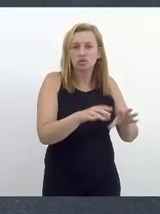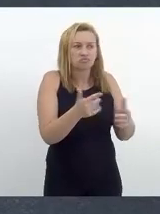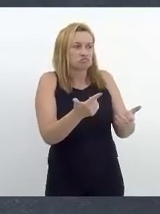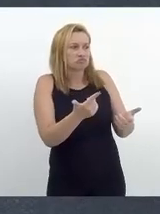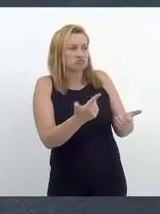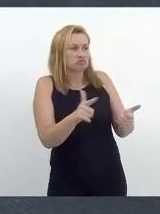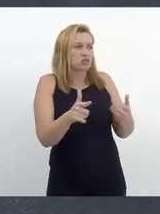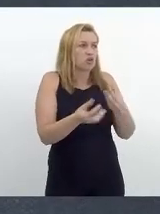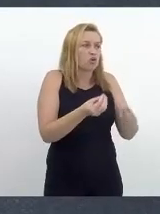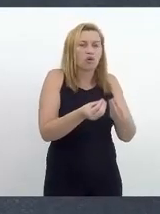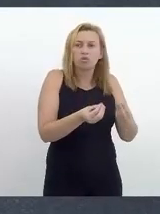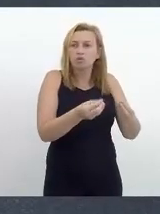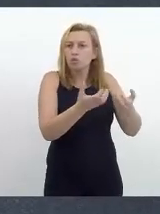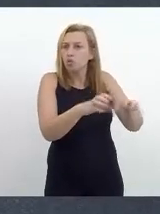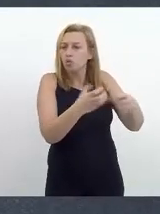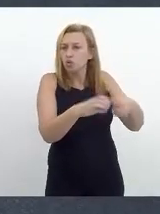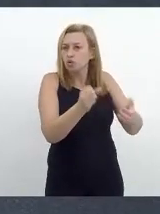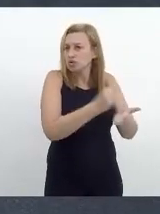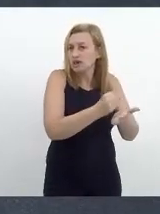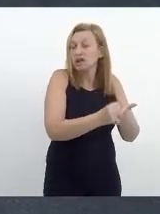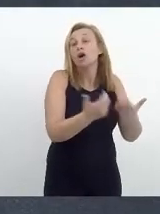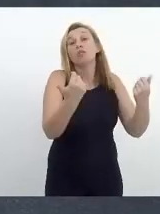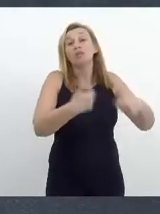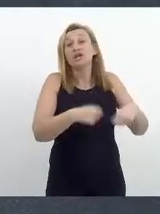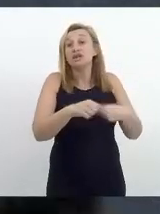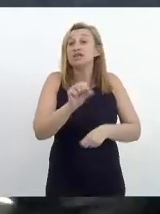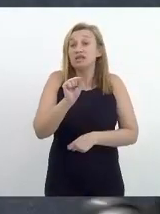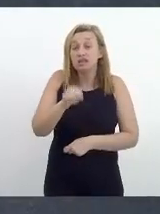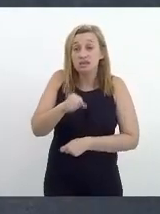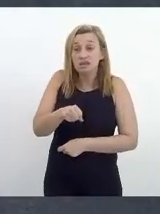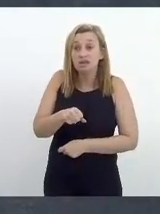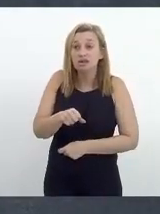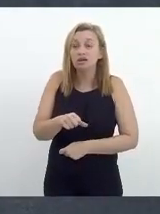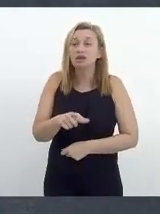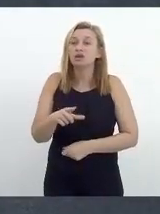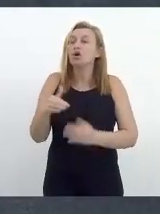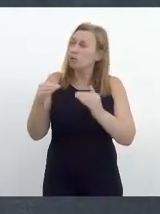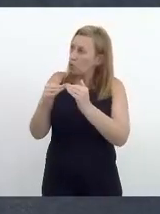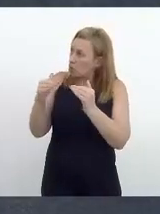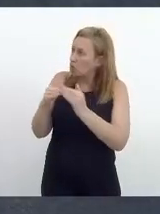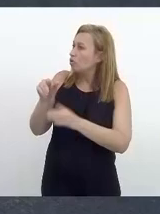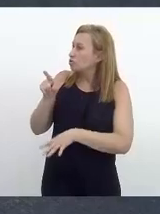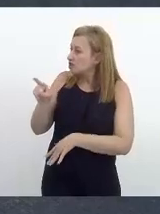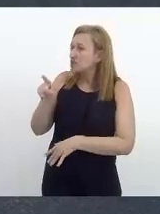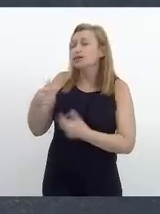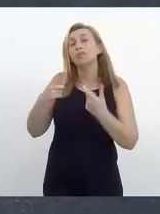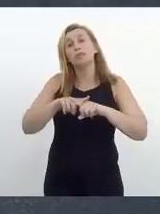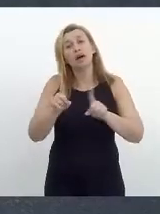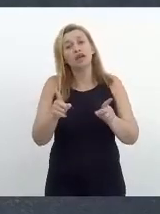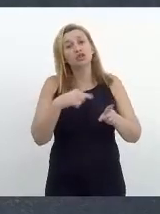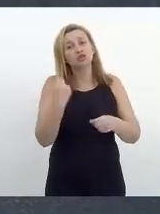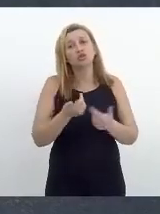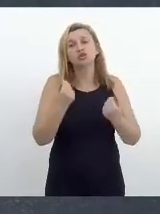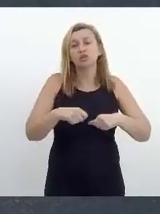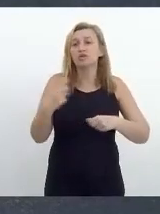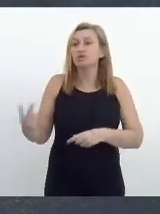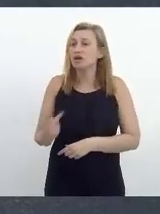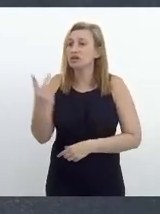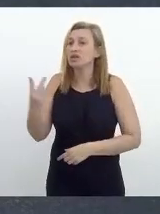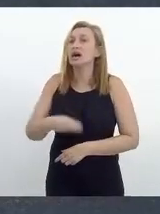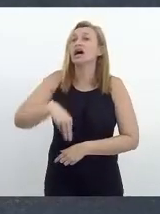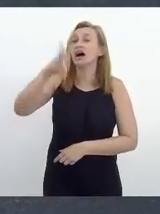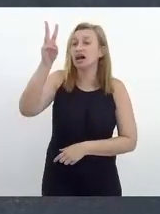concurso, contratação. Então a gente precisa, né, concordo contigo, mas nós precisamos valorizar